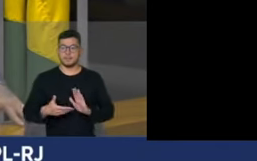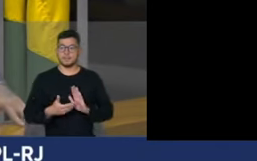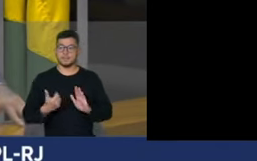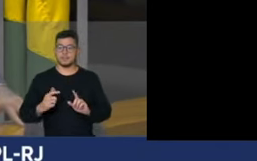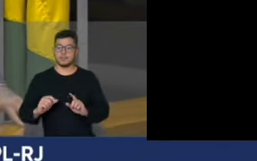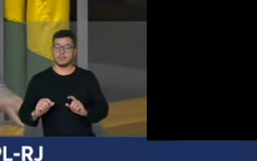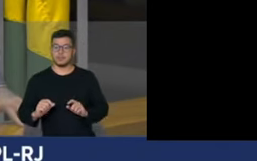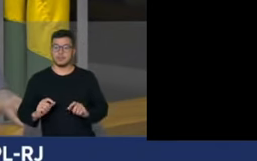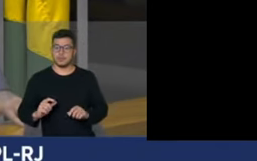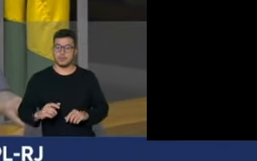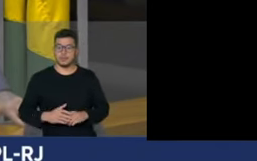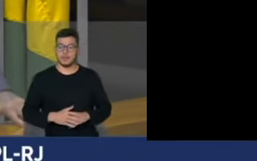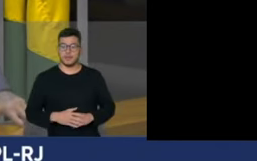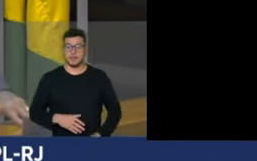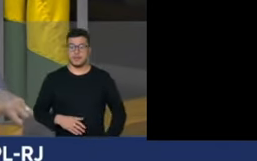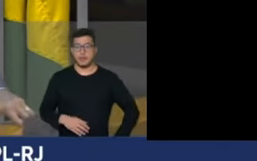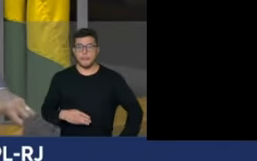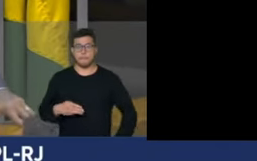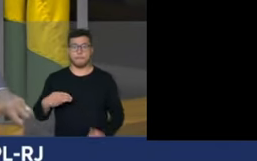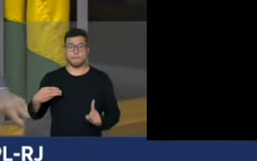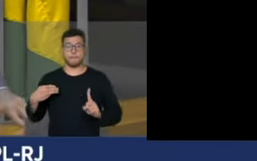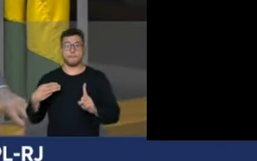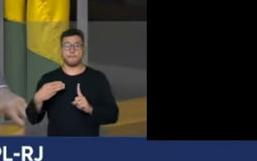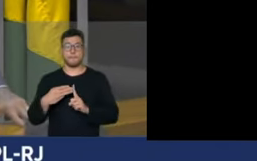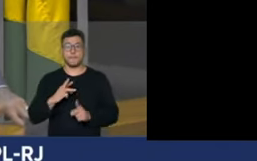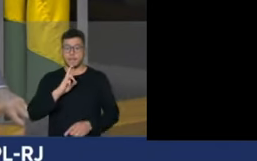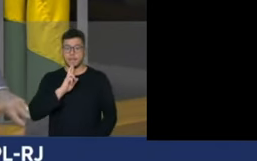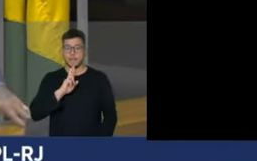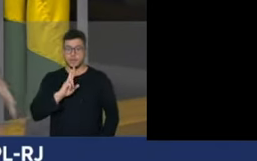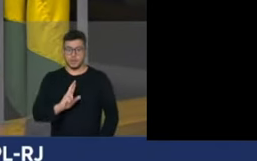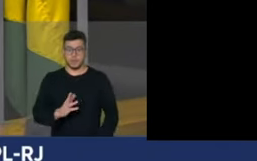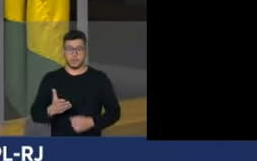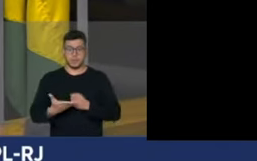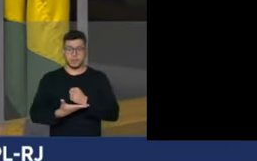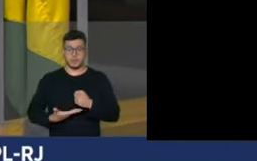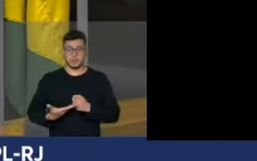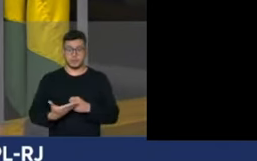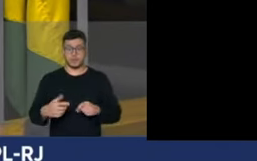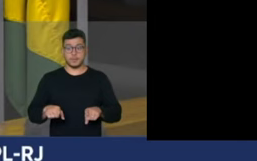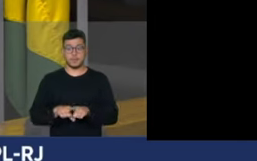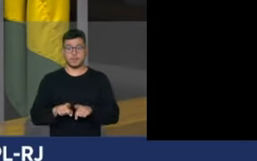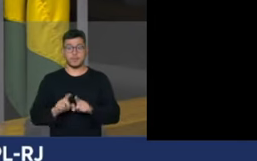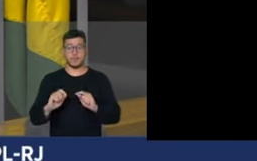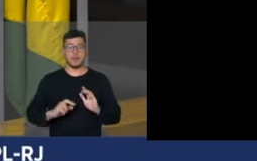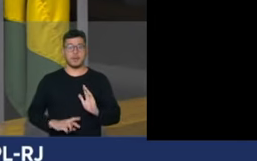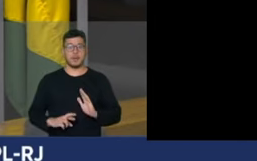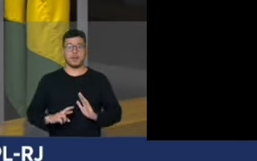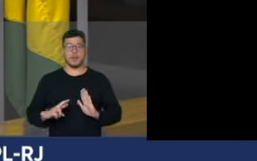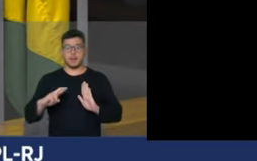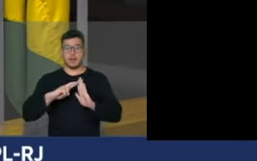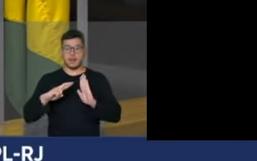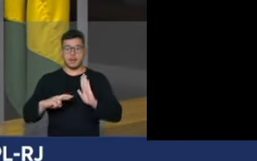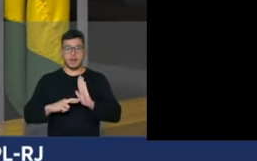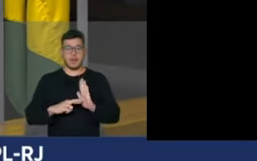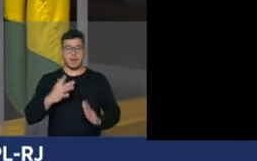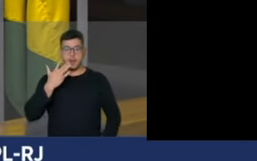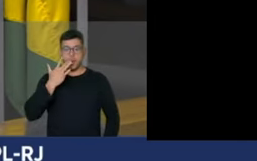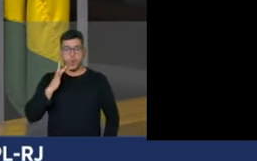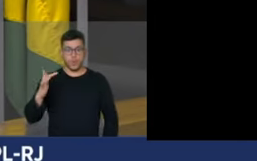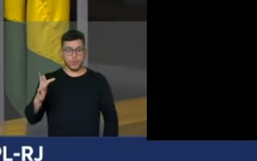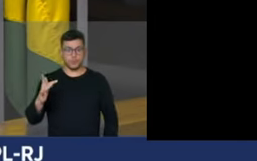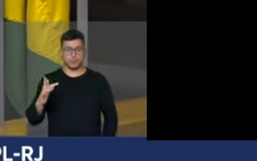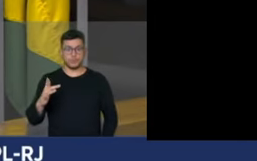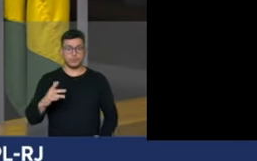resultado primário e deixa também fora da regra de ouro, que diz que o poder público não